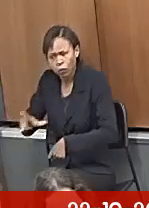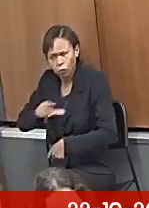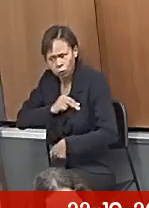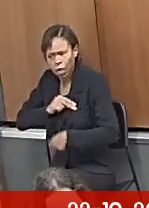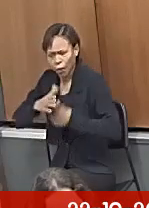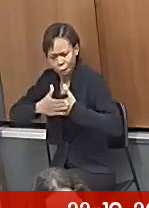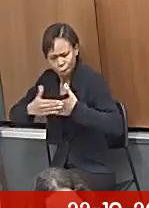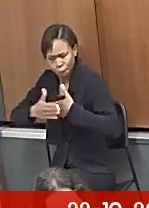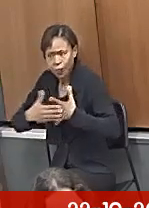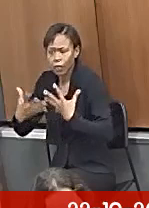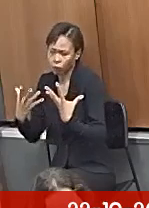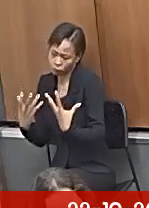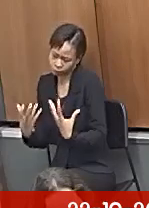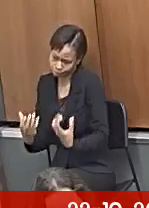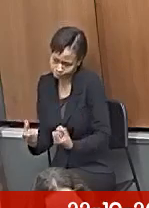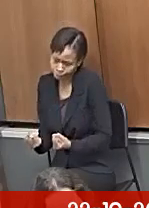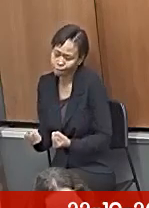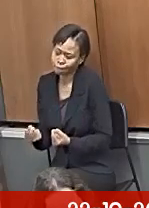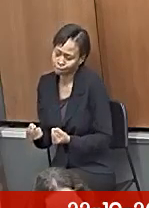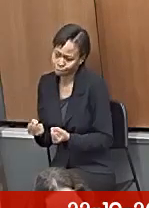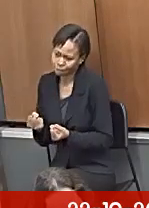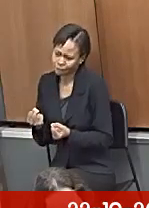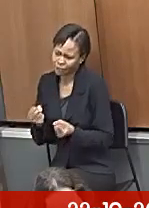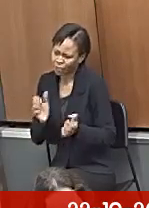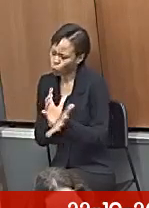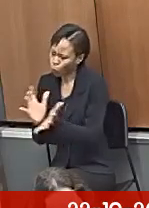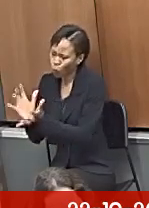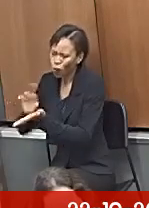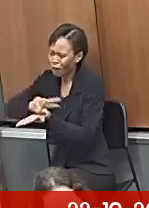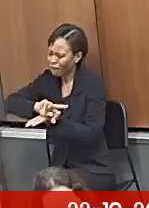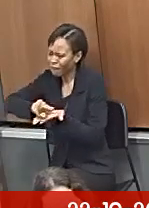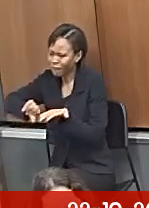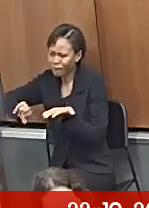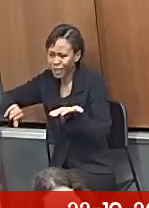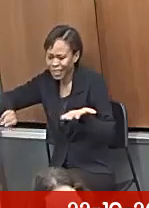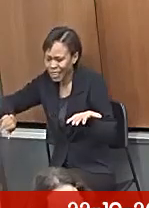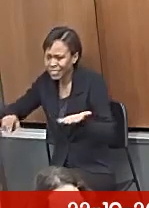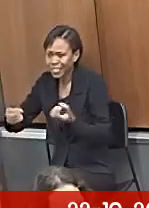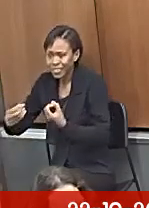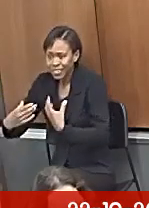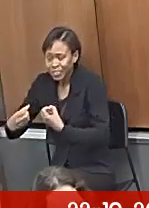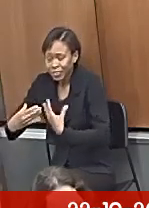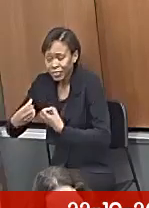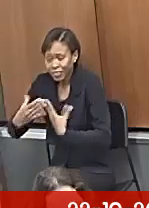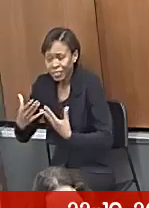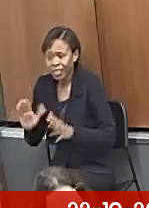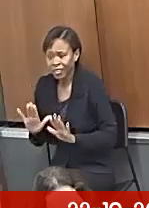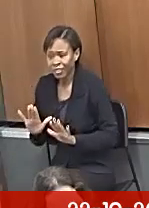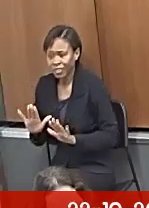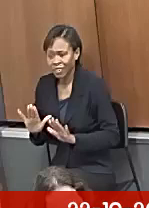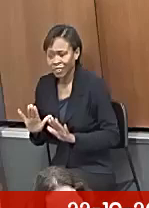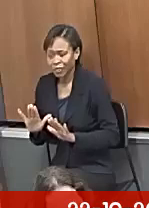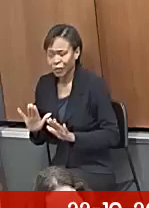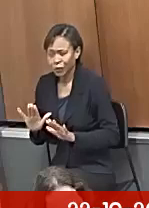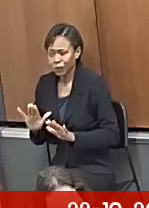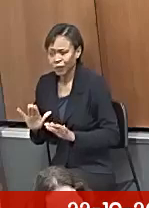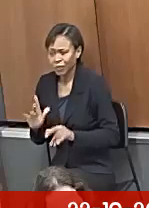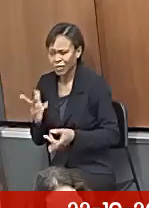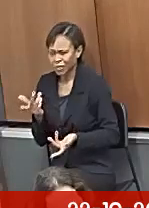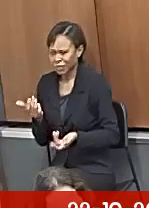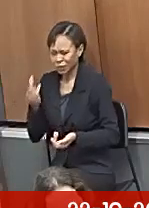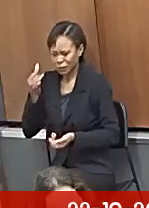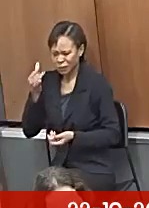e de aceitação. Deixemos que a diversidade seja a nossa professora. Não se pode privar as pessoas da construção de uma